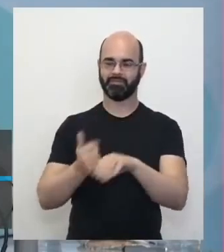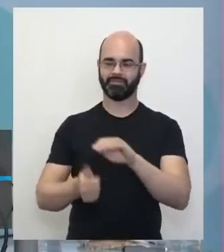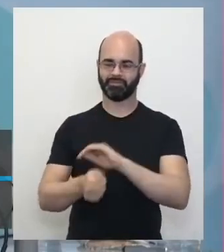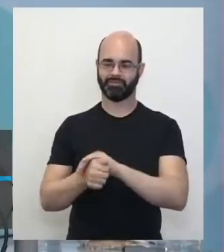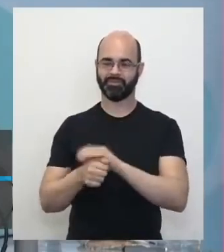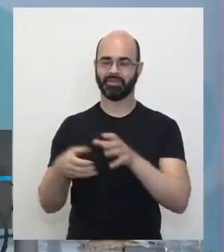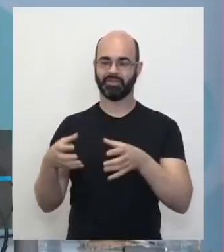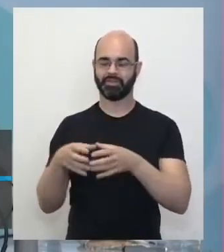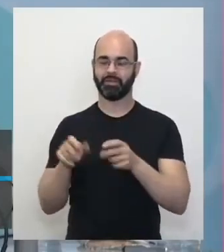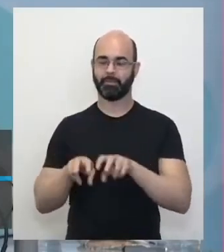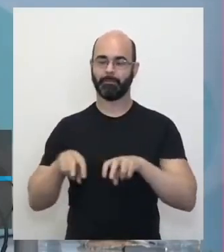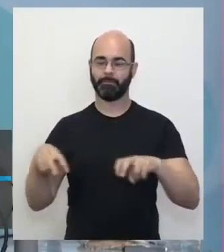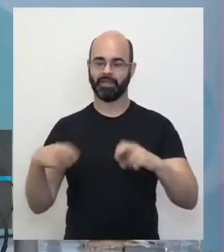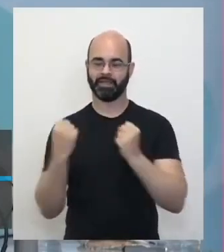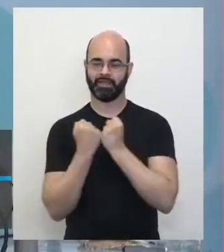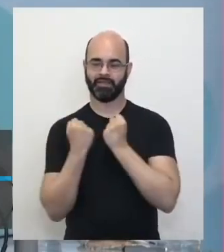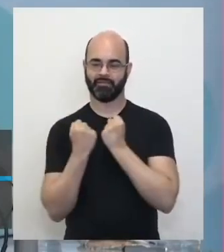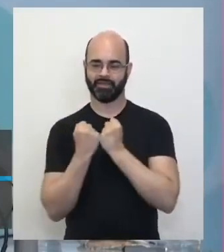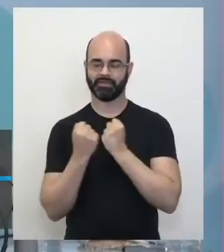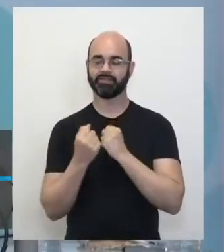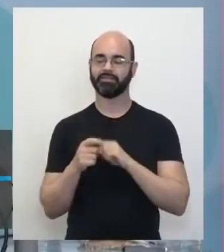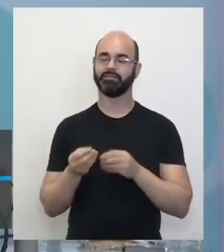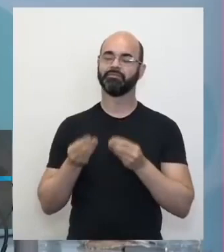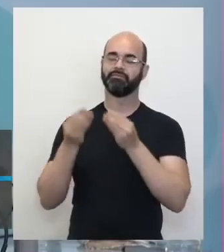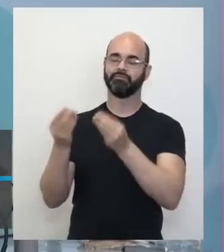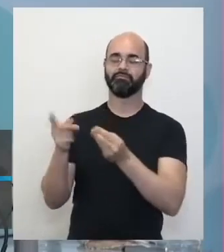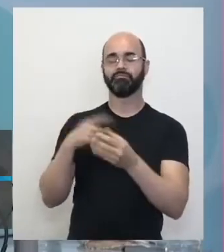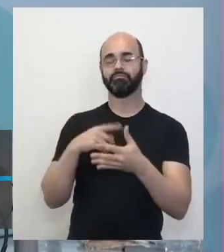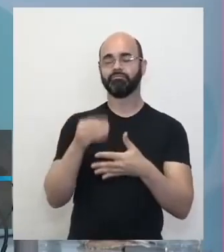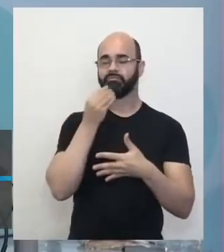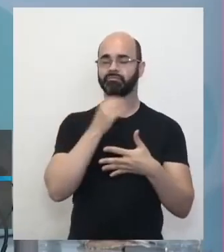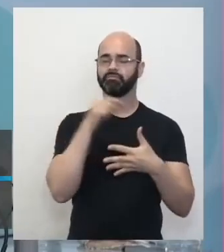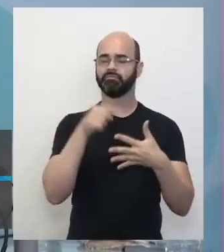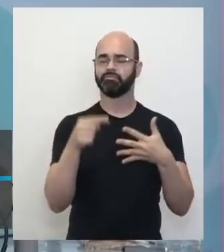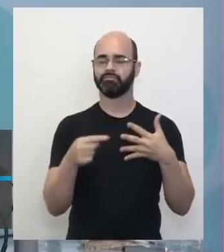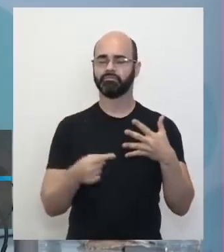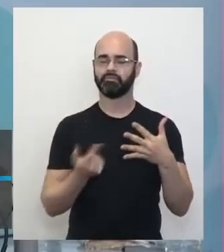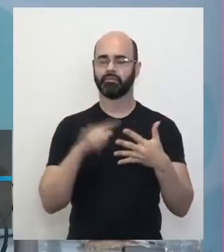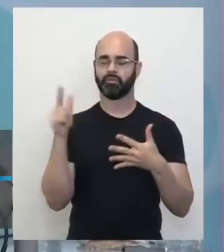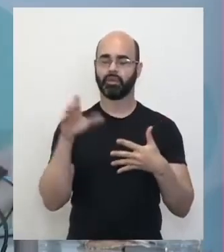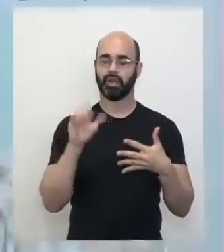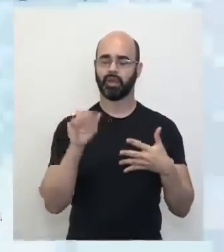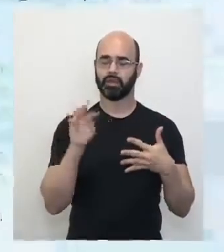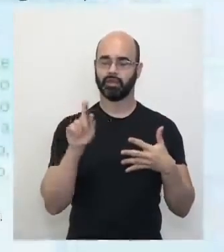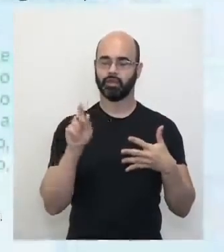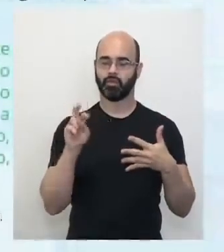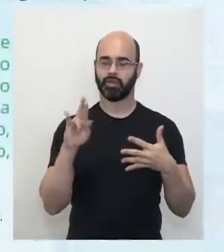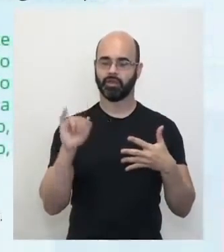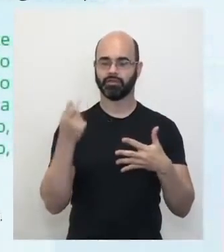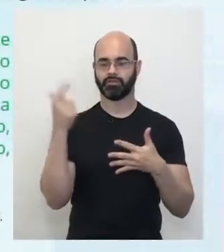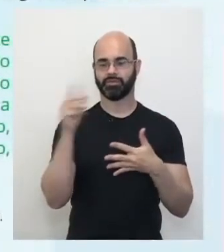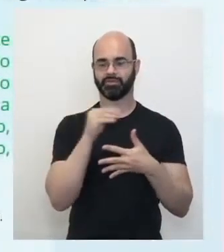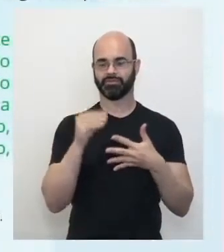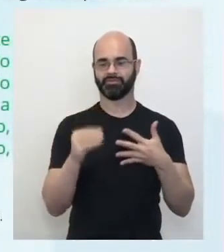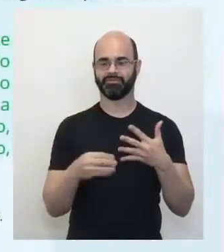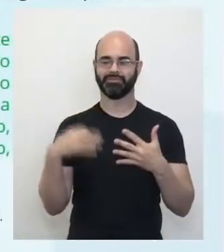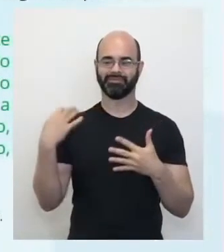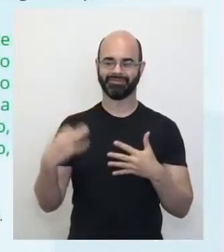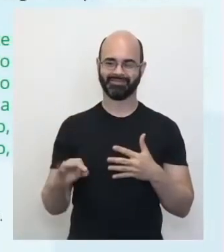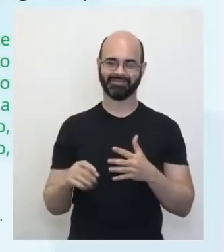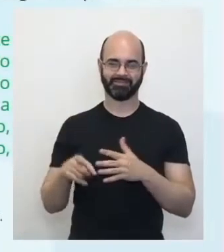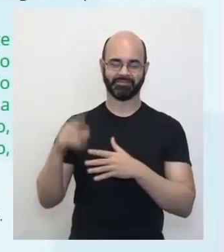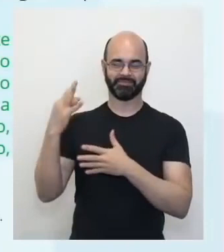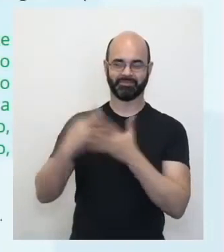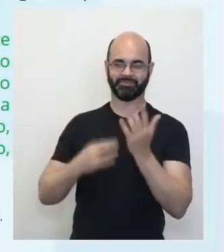é importante, que seria viável colocar outras categorias. Muito bem, então a resposta aí para vocês na tela. Então, como eu